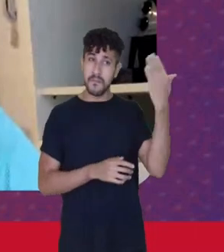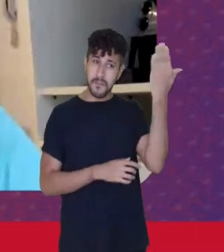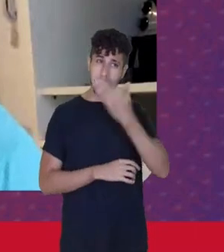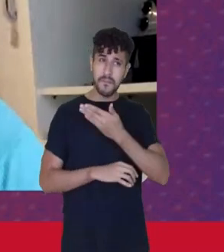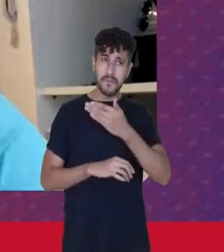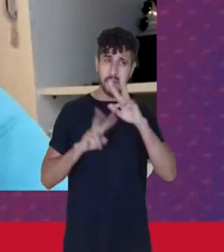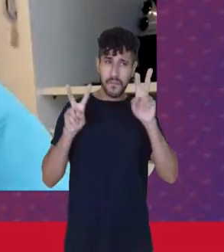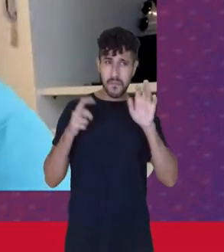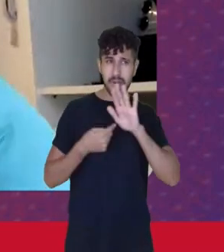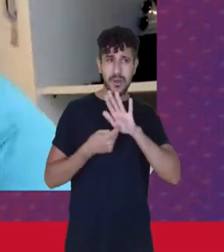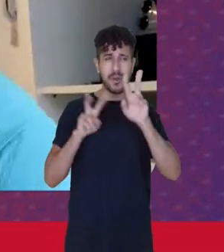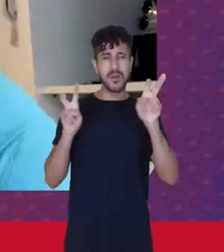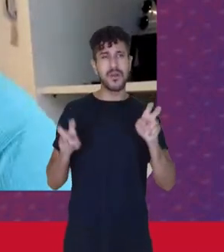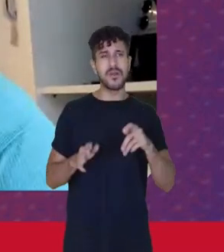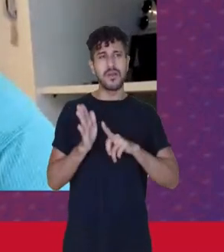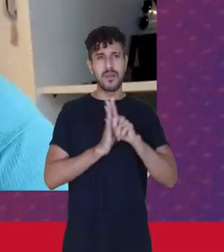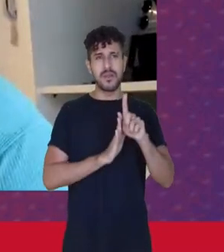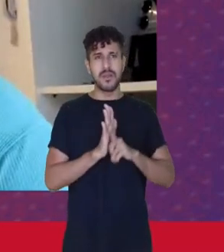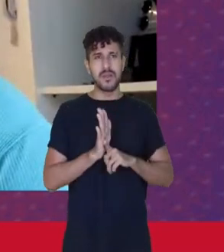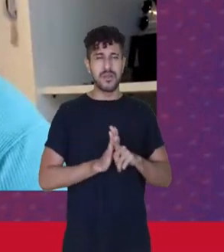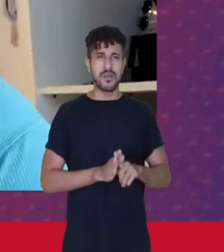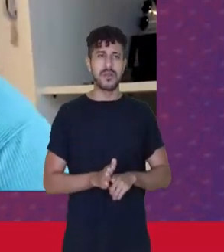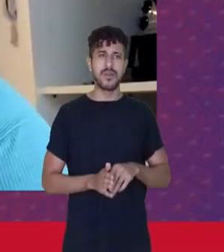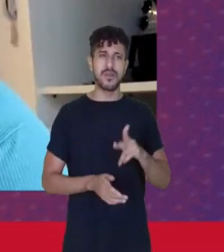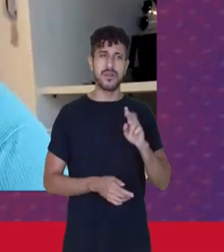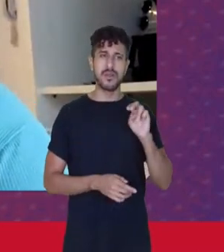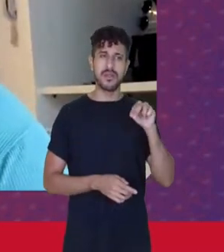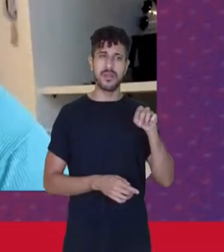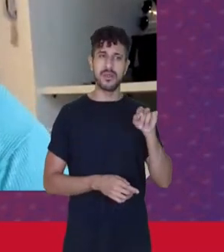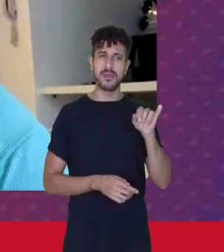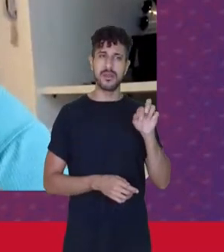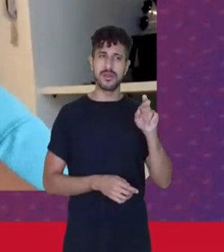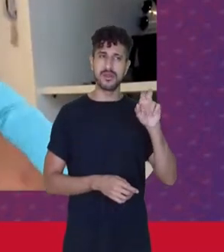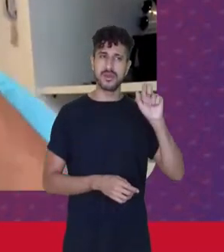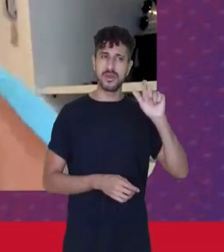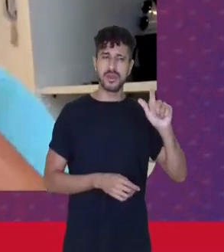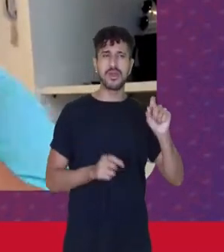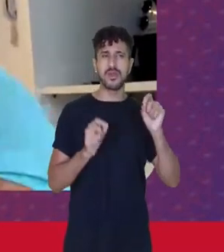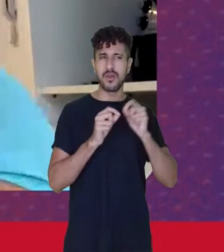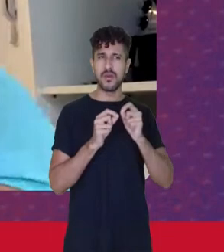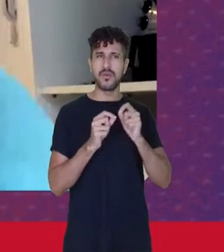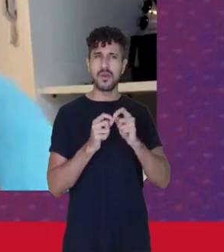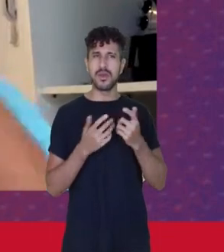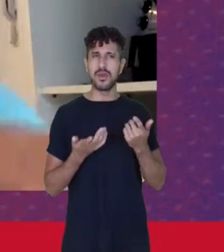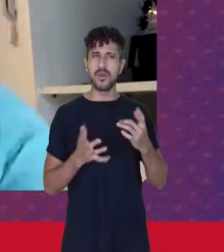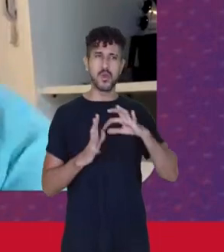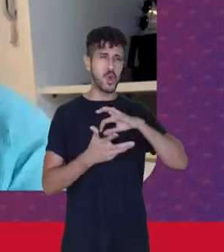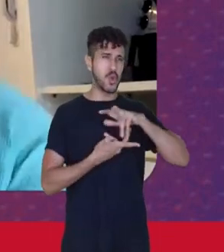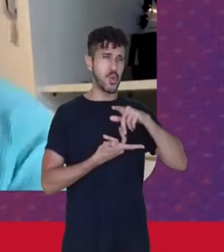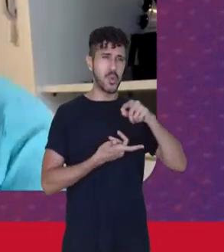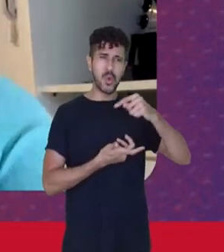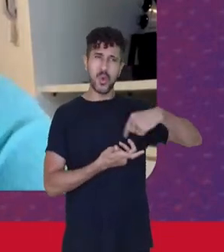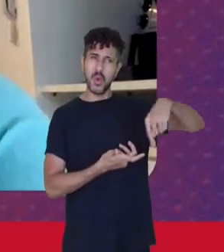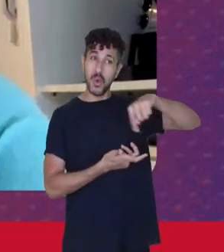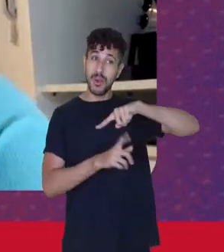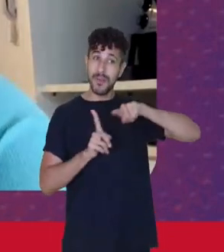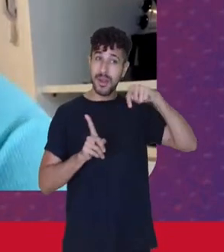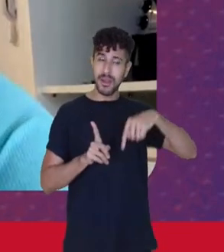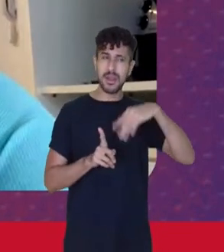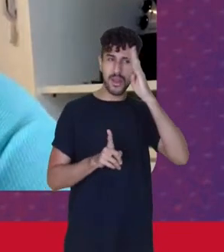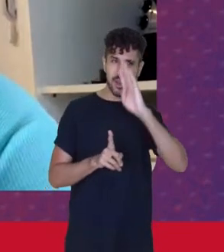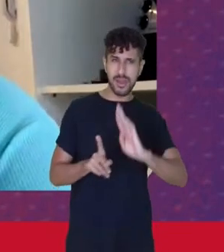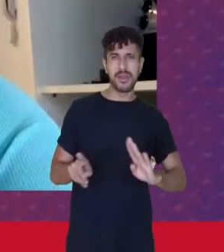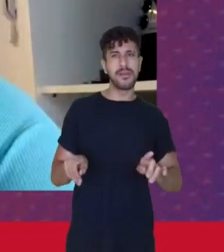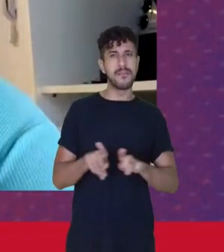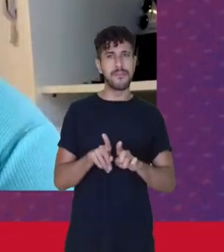isso, né? A pesquisa da Plan International, que foi feita no mundo todo, mas, né, aqui no Brasil também,